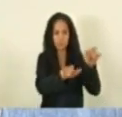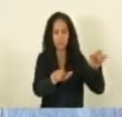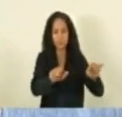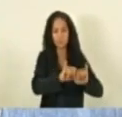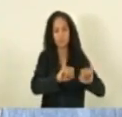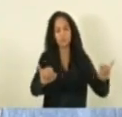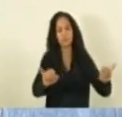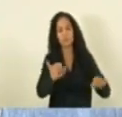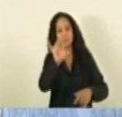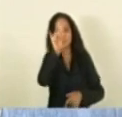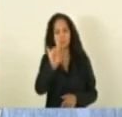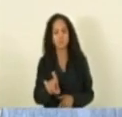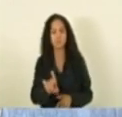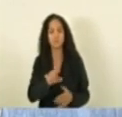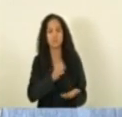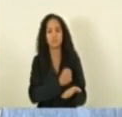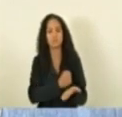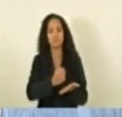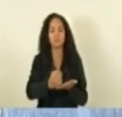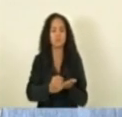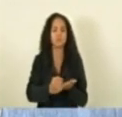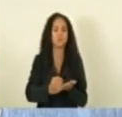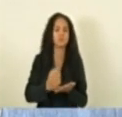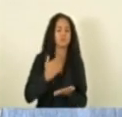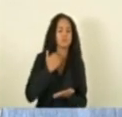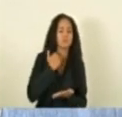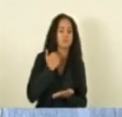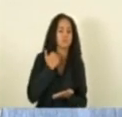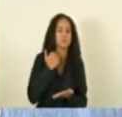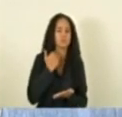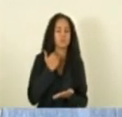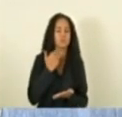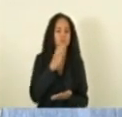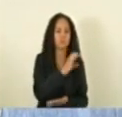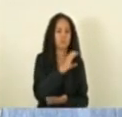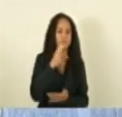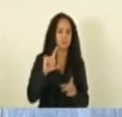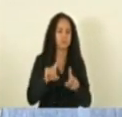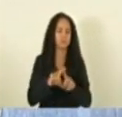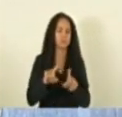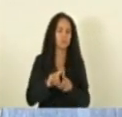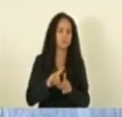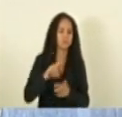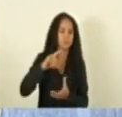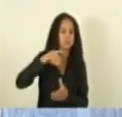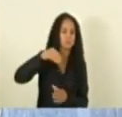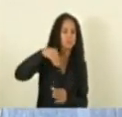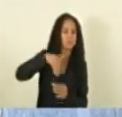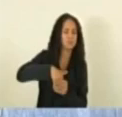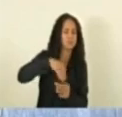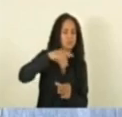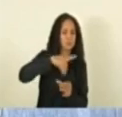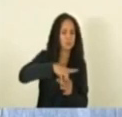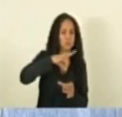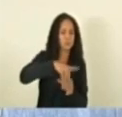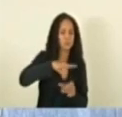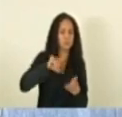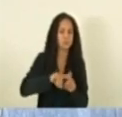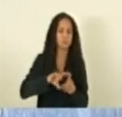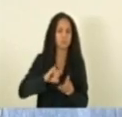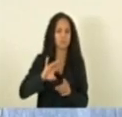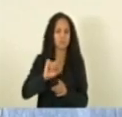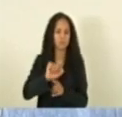de contratação das contas dos tipos corrente, poupança e digital com rol de